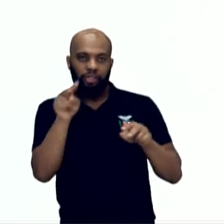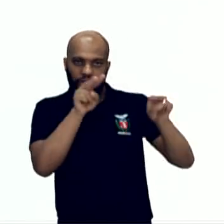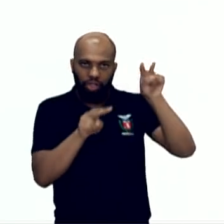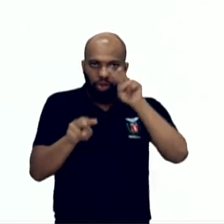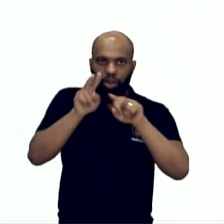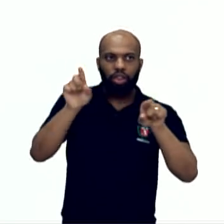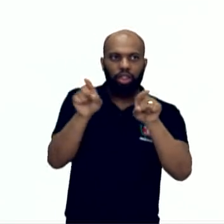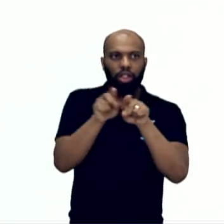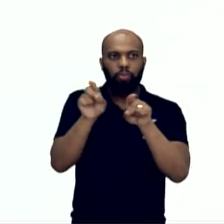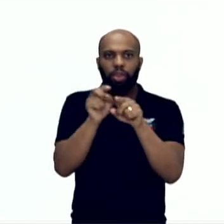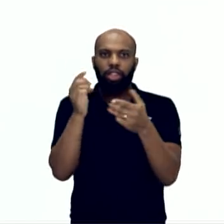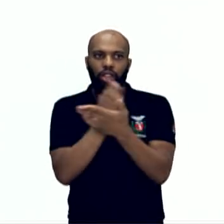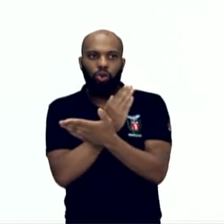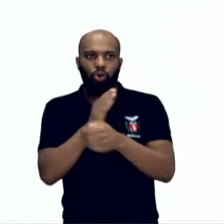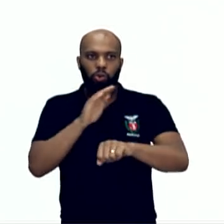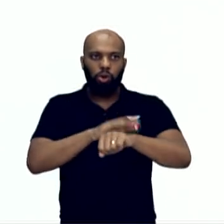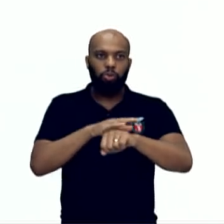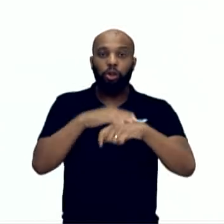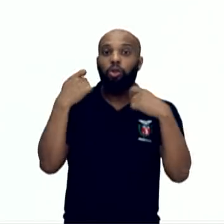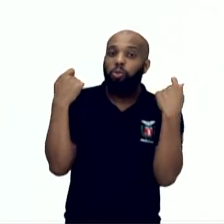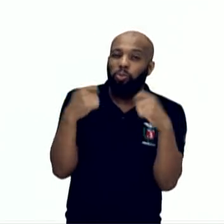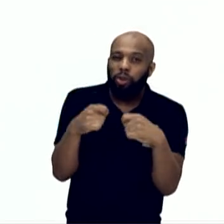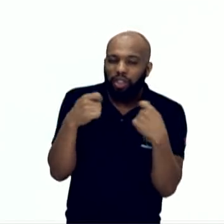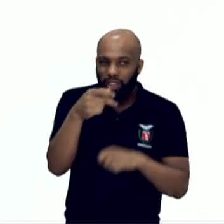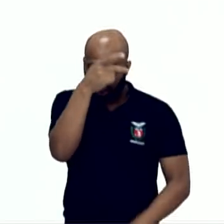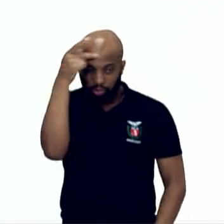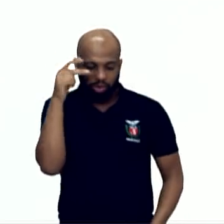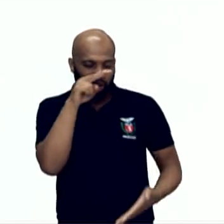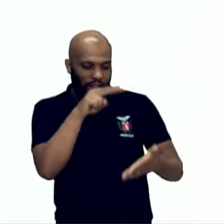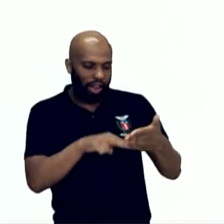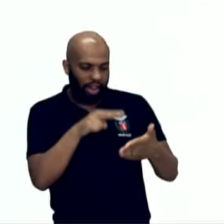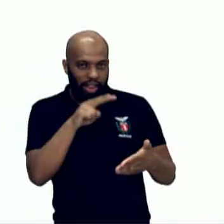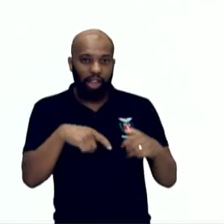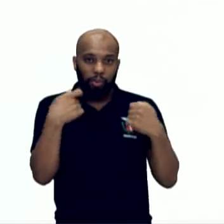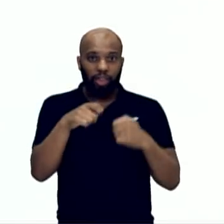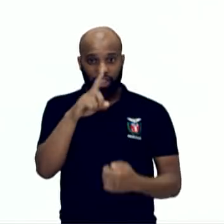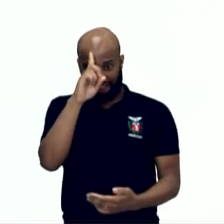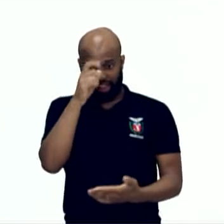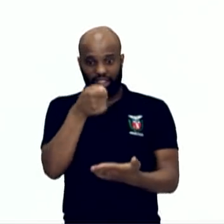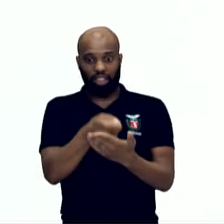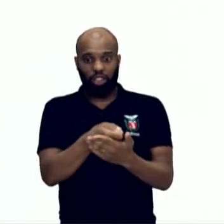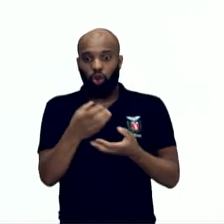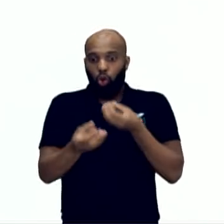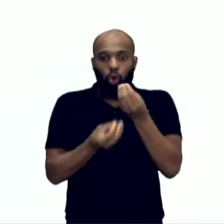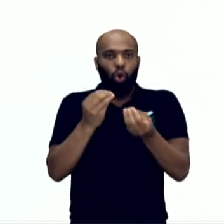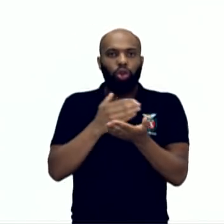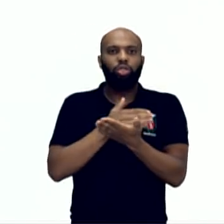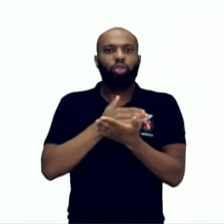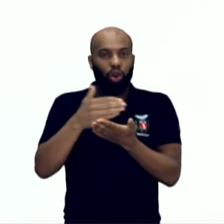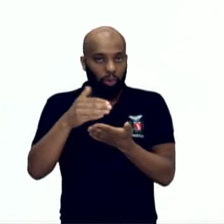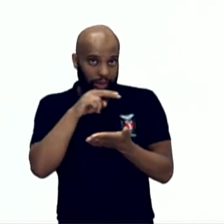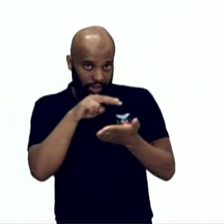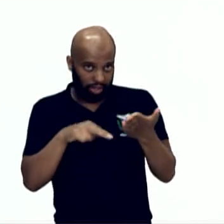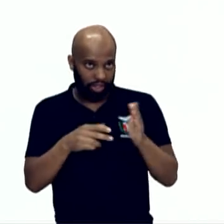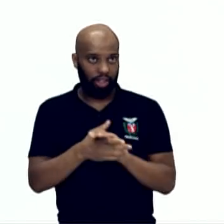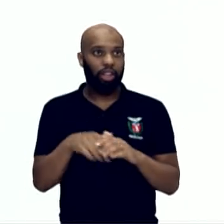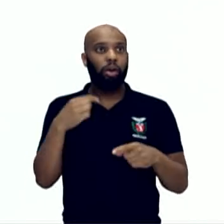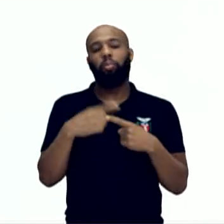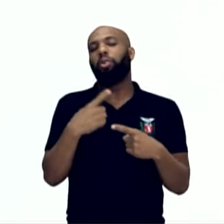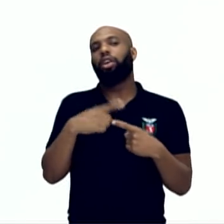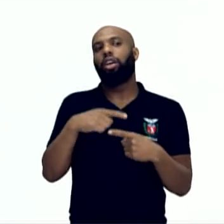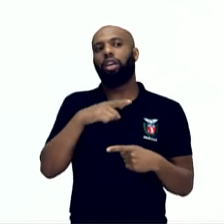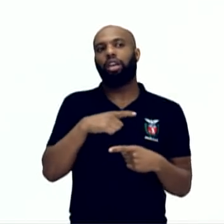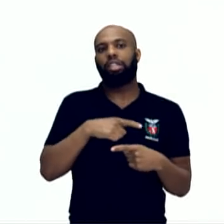às vezes, ele exige do leitor uma tomada de decisão para saber por onde vai começar a ler. Porque, olha